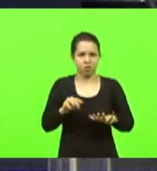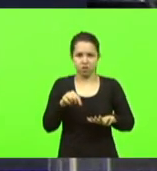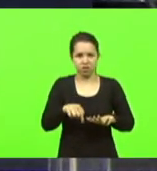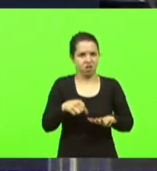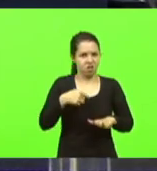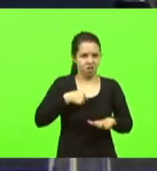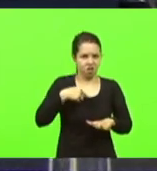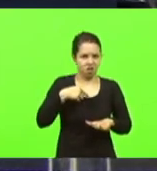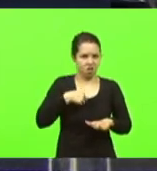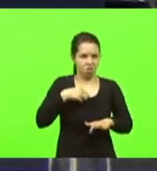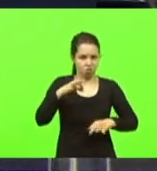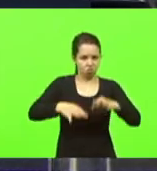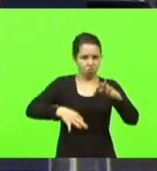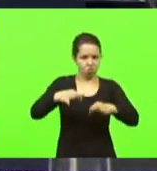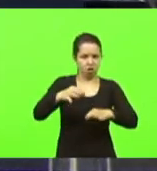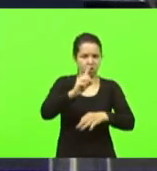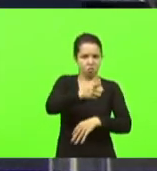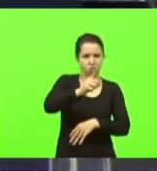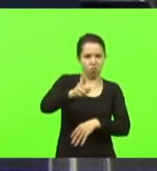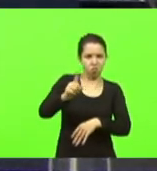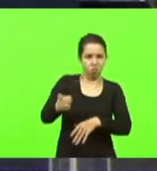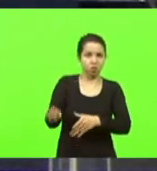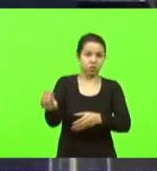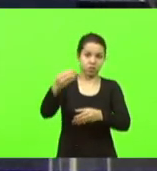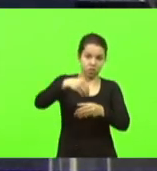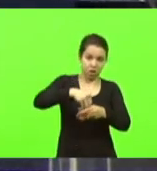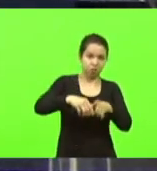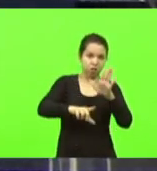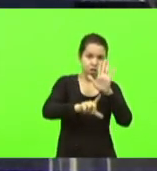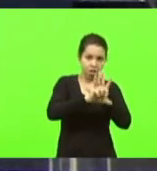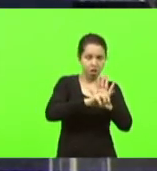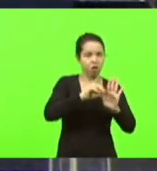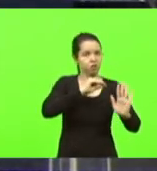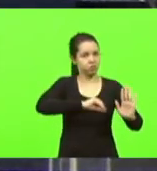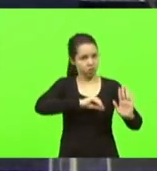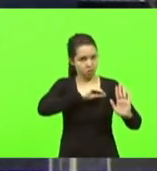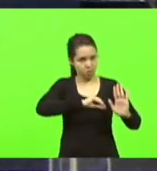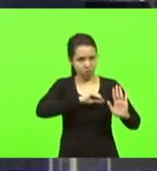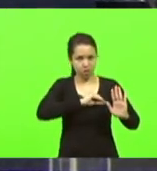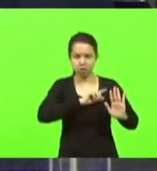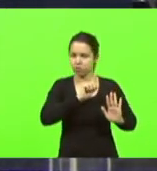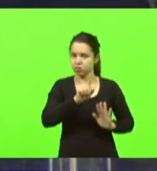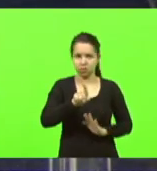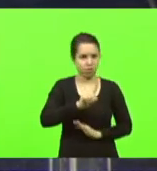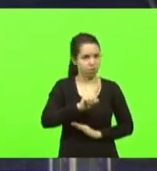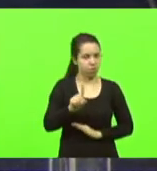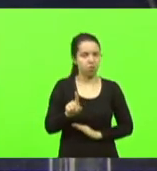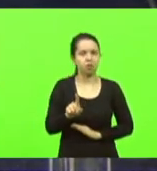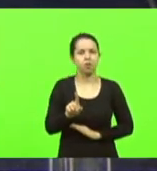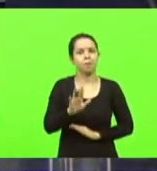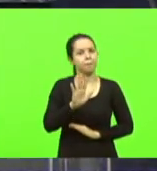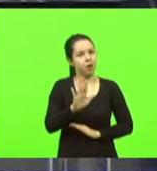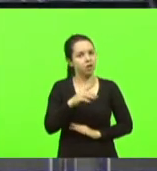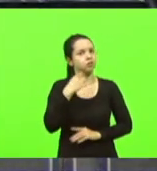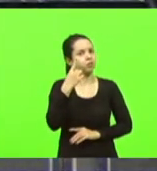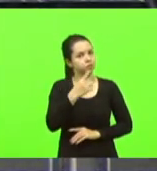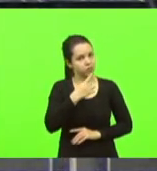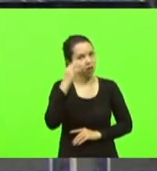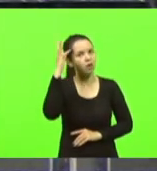condenando quem dentro da Lei está recebendo agora Deputado Fabiano nós